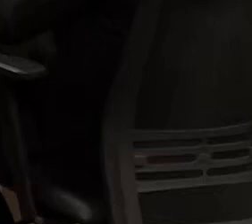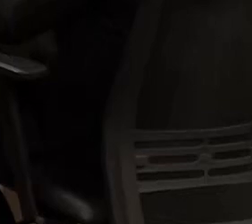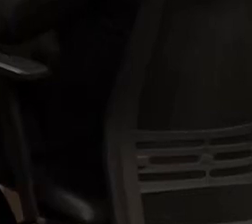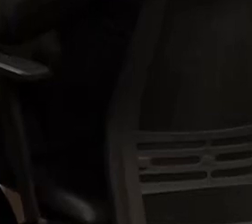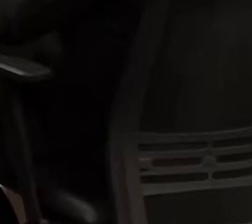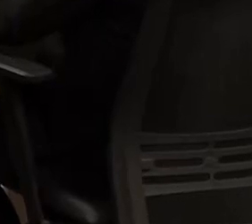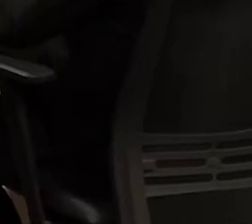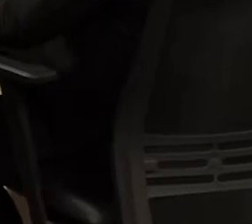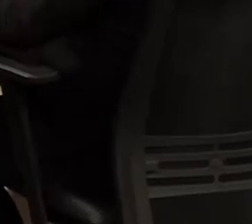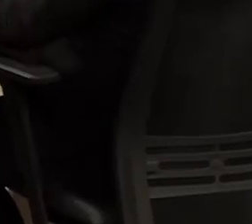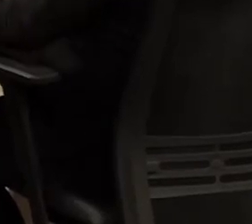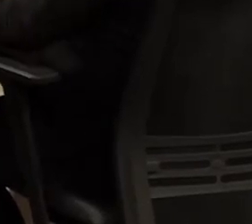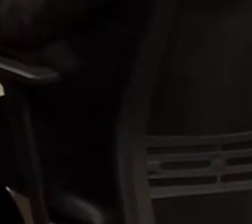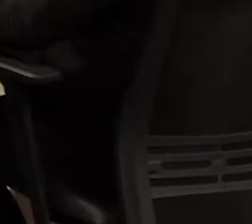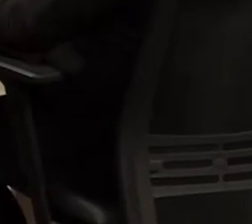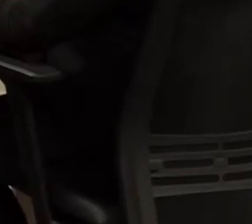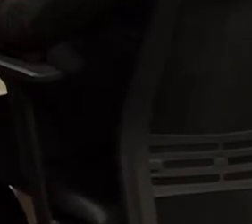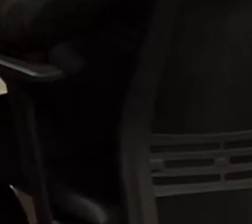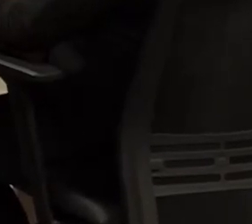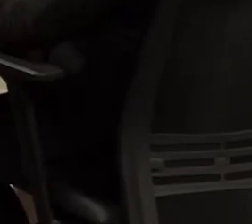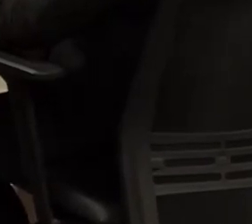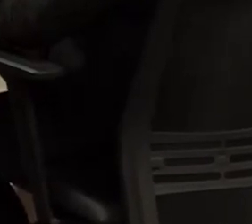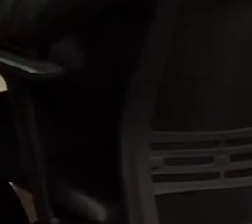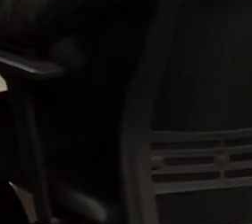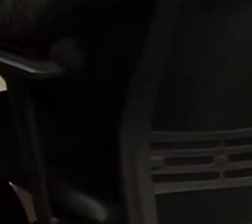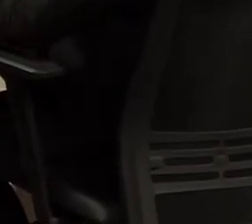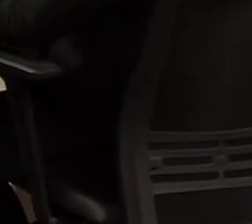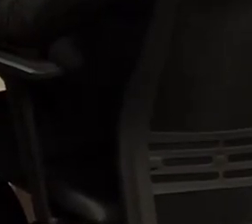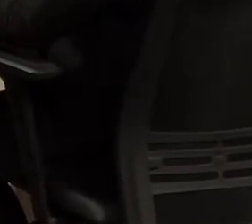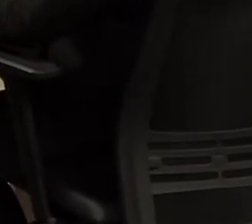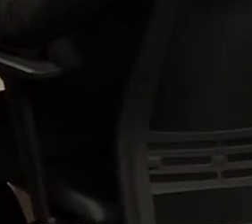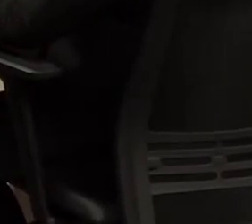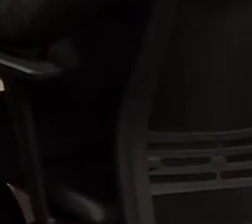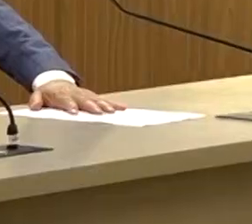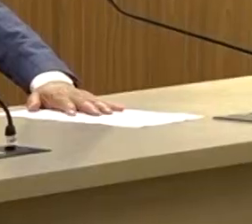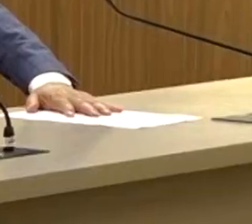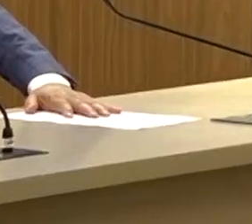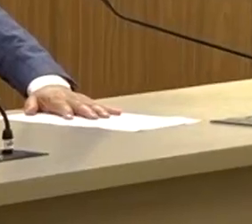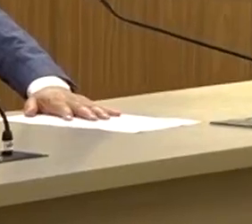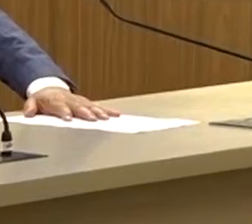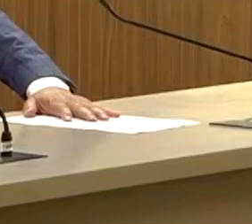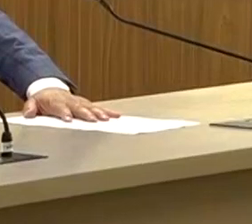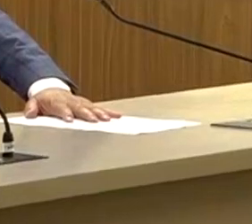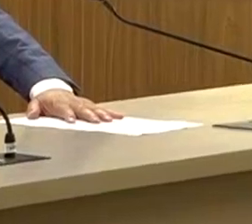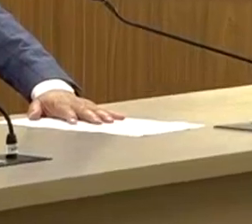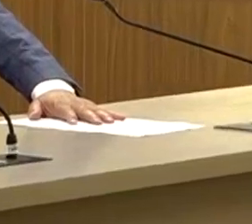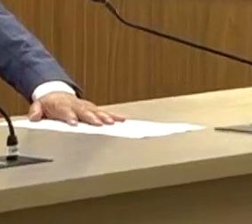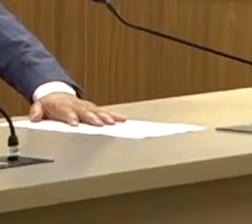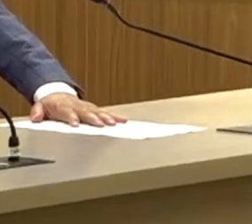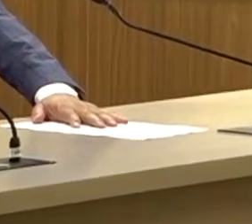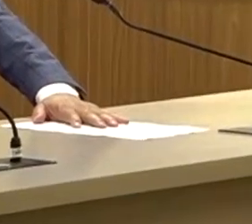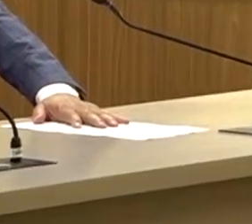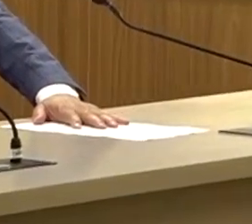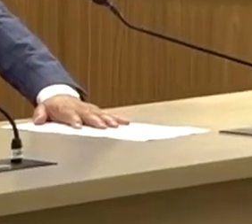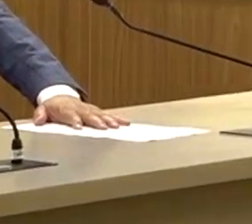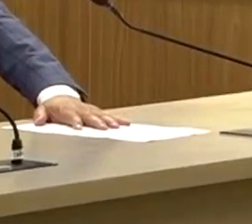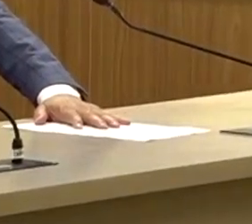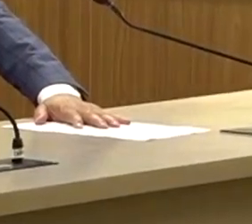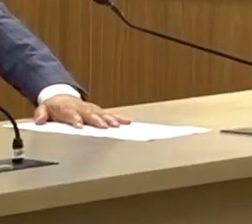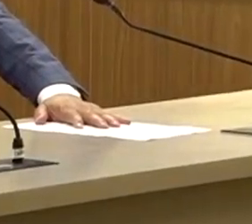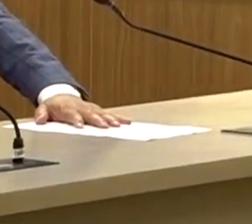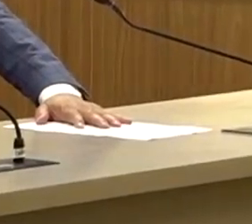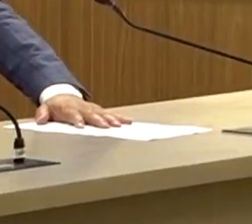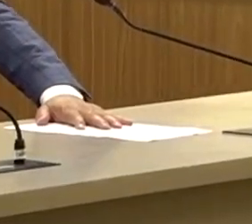na legislação sobre isenção de IPVA para carros novos também foram aprovadas matérias que tratam de